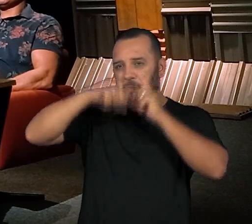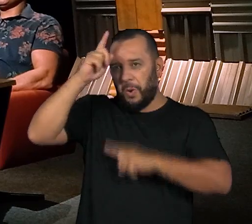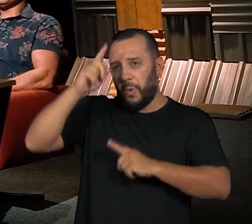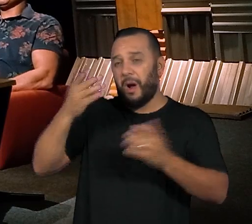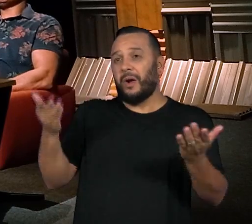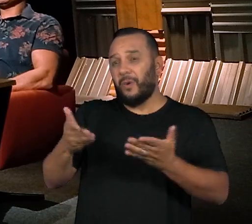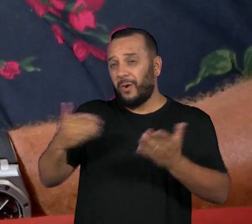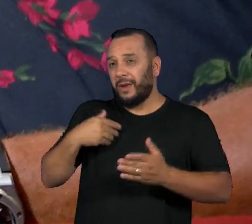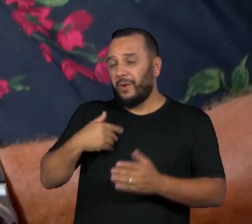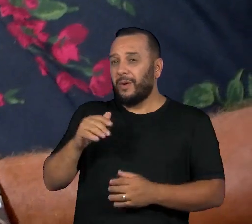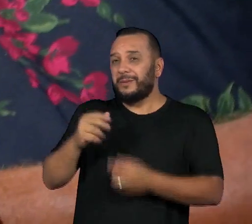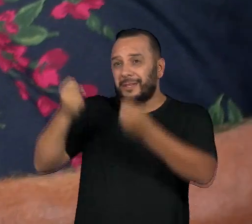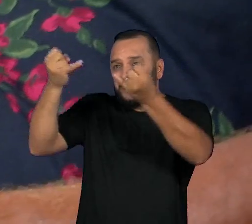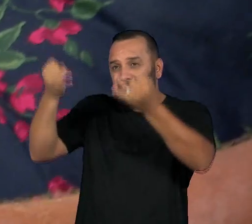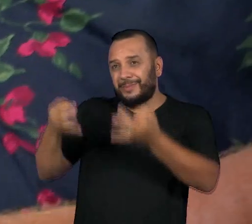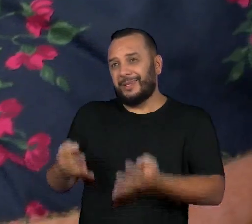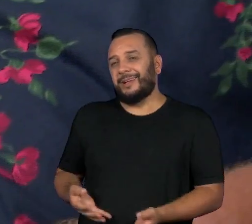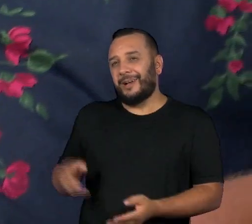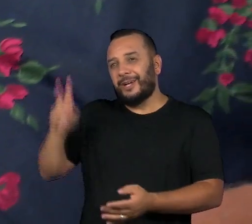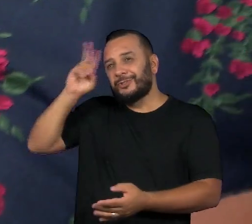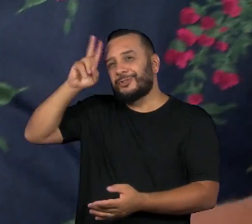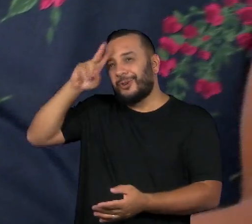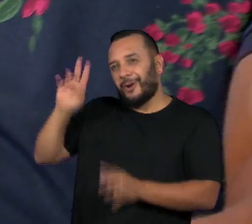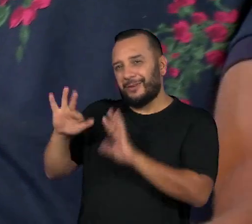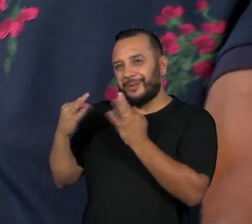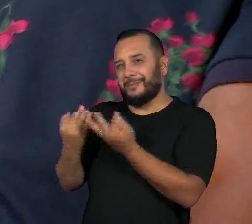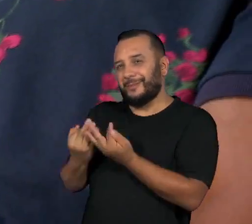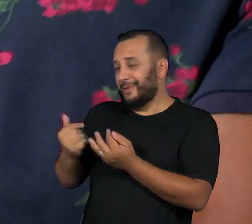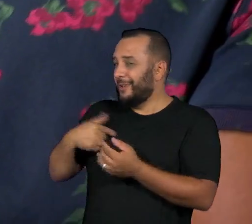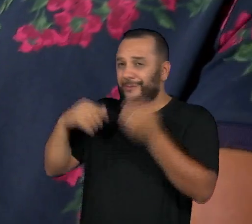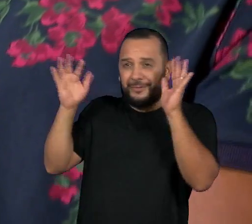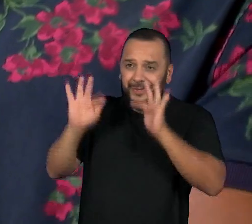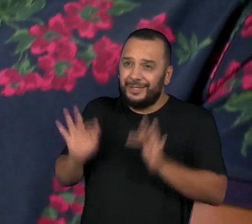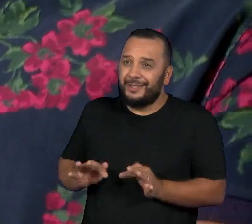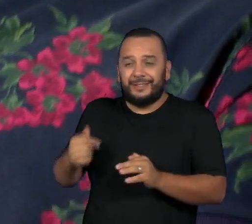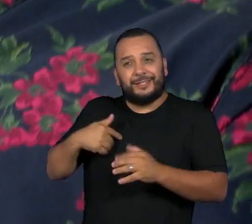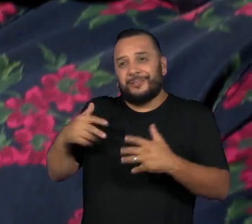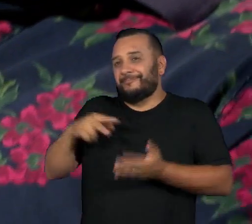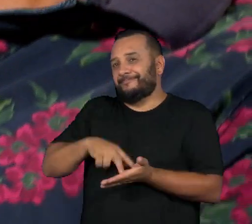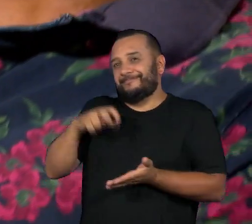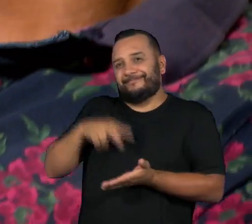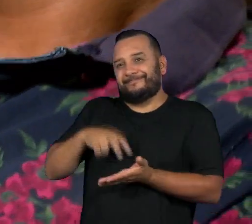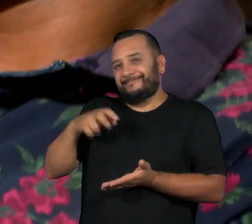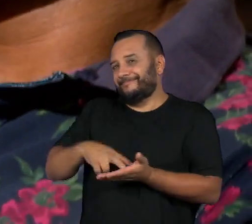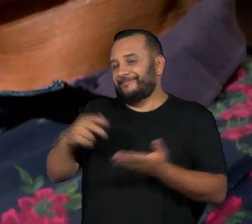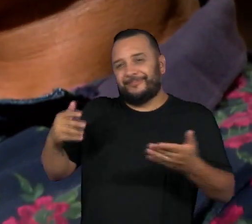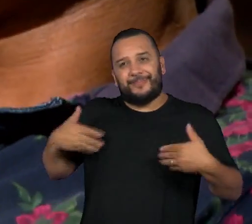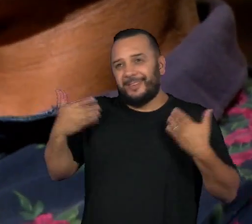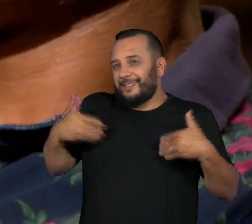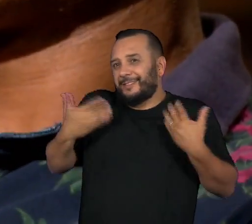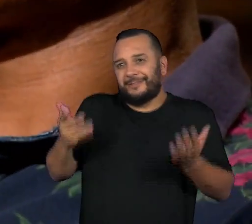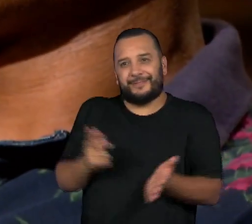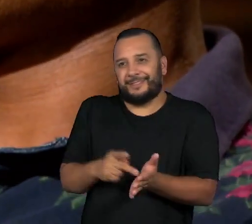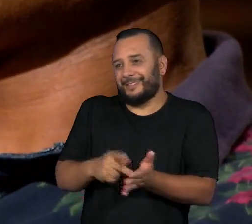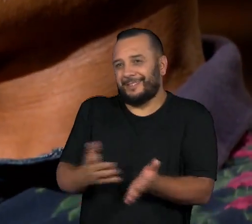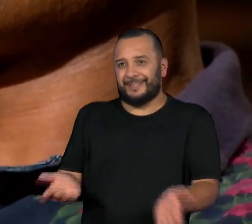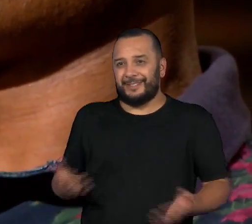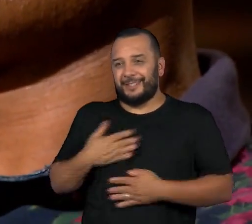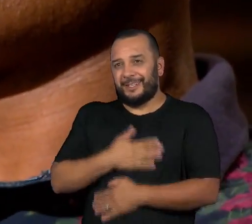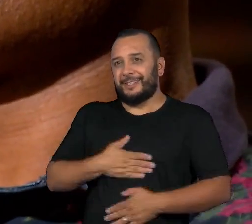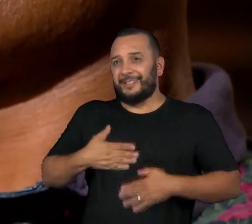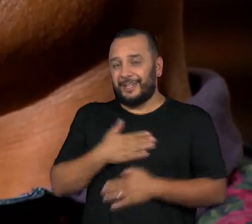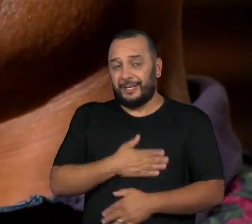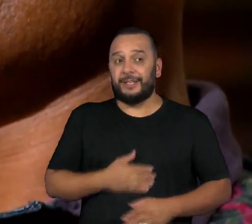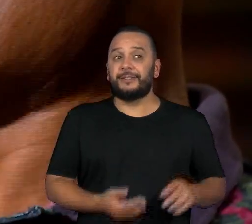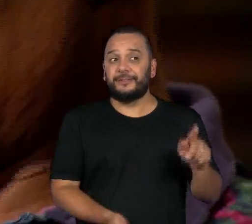história dessa família, não tem como eu não estar feliz, não tem como eu estar contente, né? E realizado. É pra ficar mesmo,